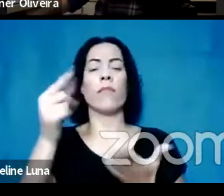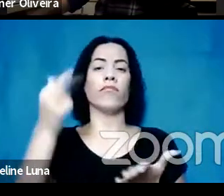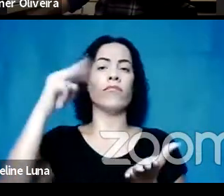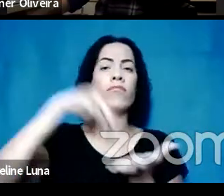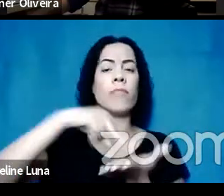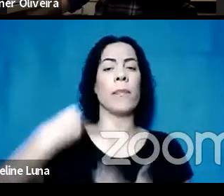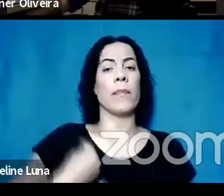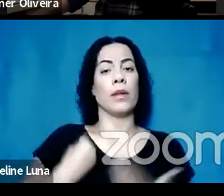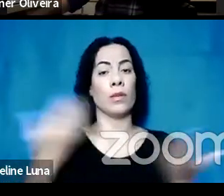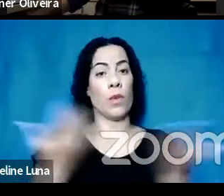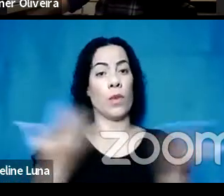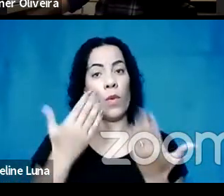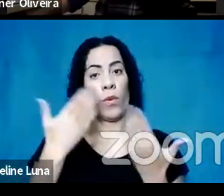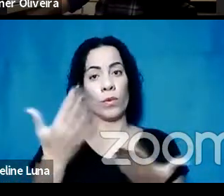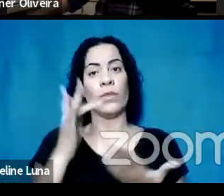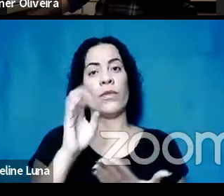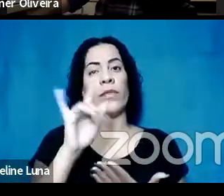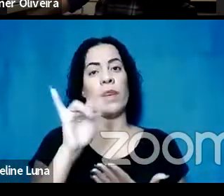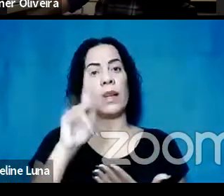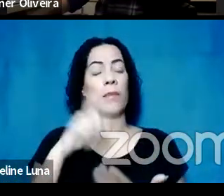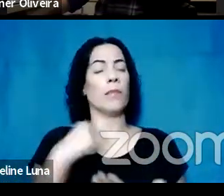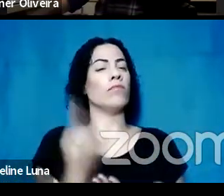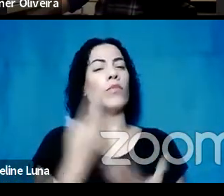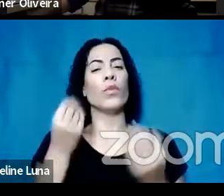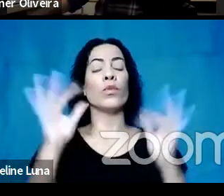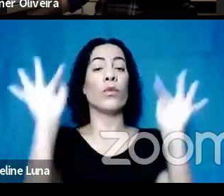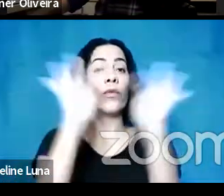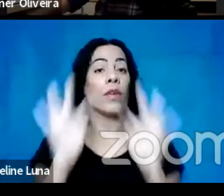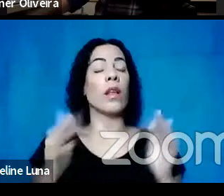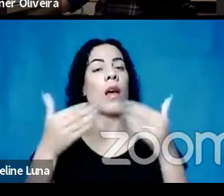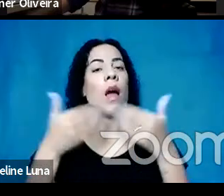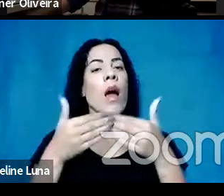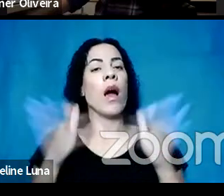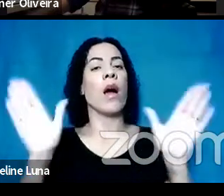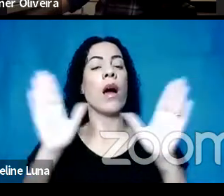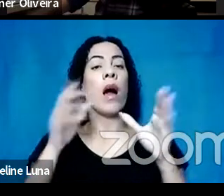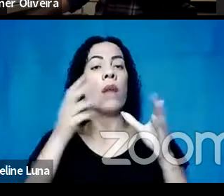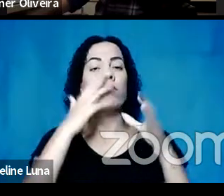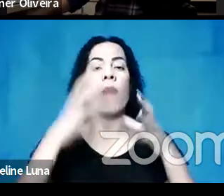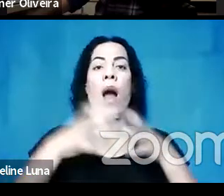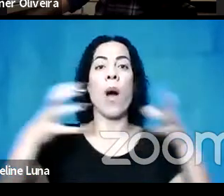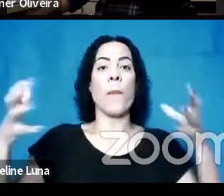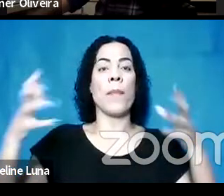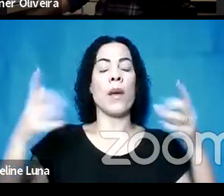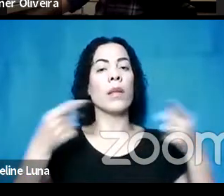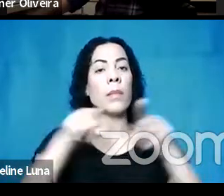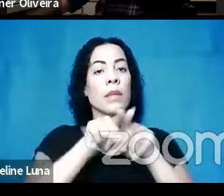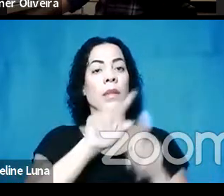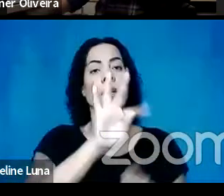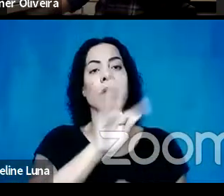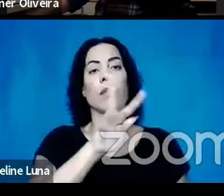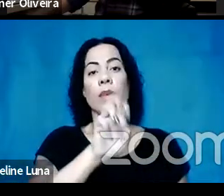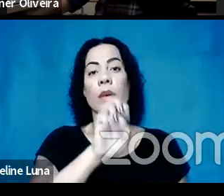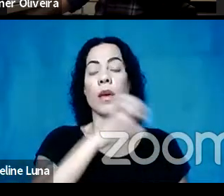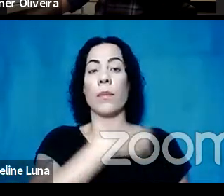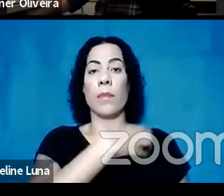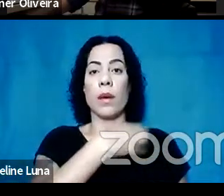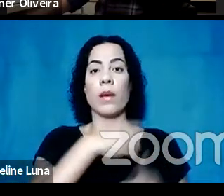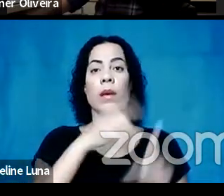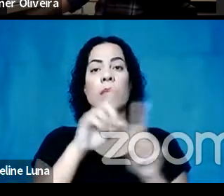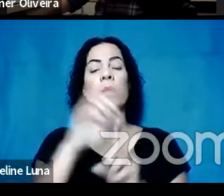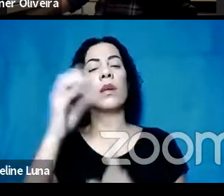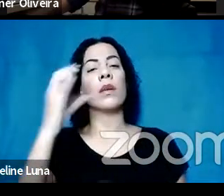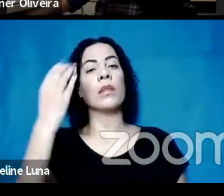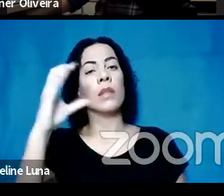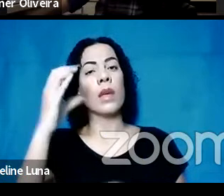tá, Felipe? Estamos super felizes em ampliar as parcerias com a TVE Bahia, por meio da Universiência e outras